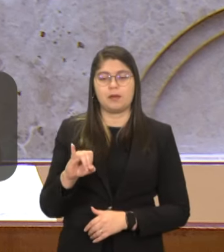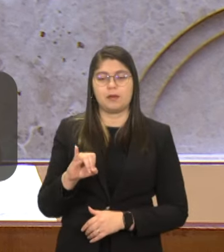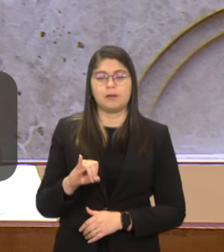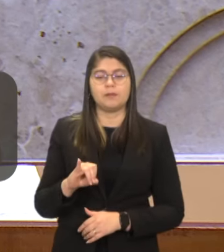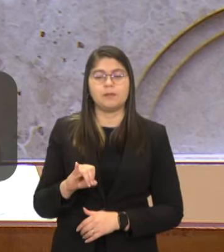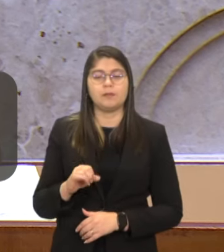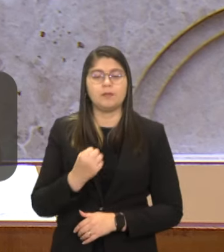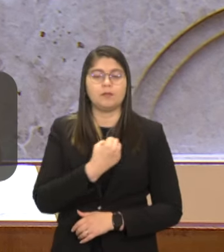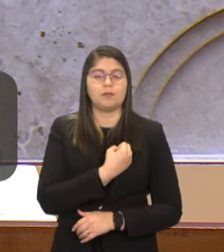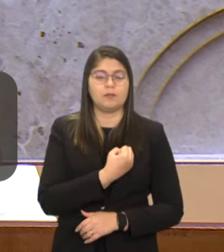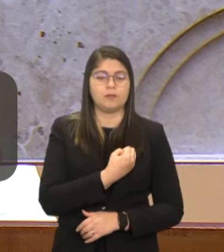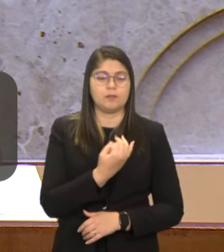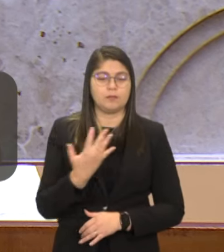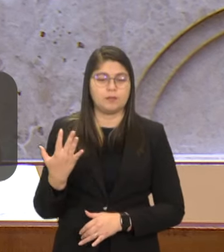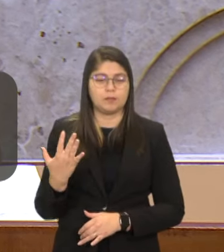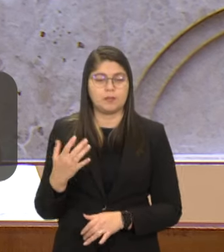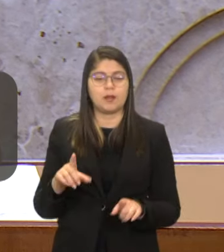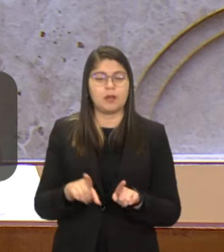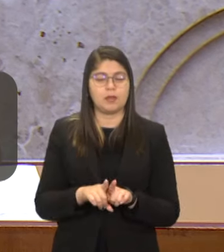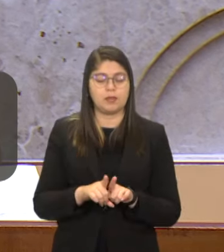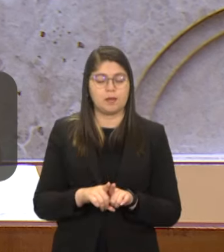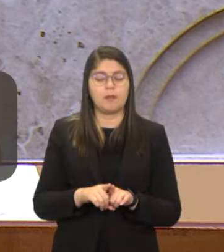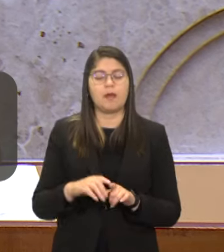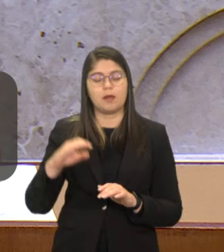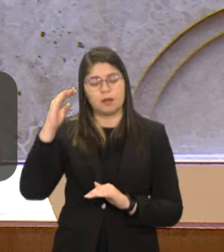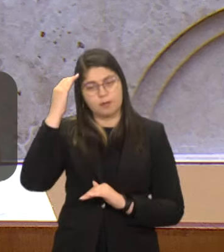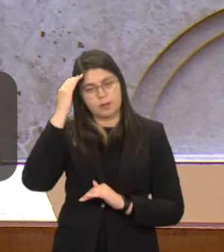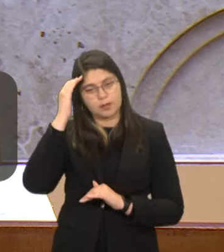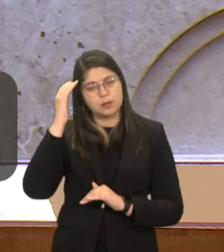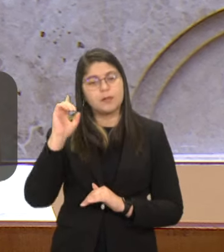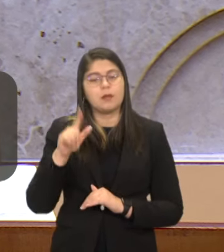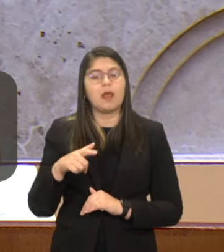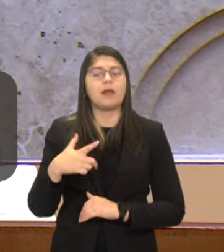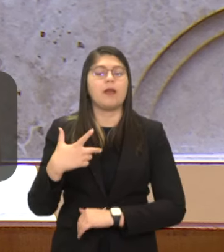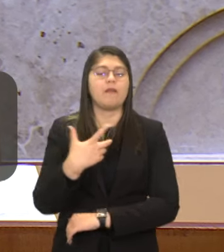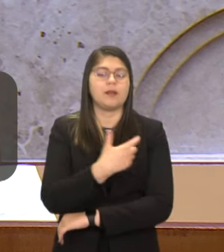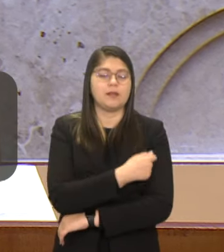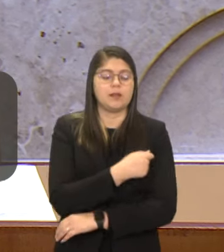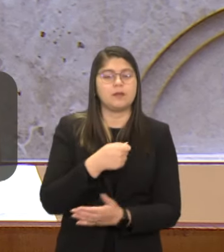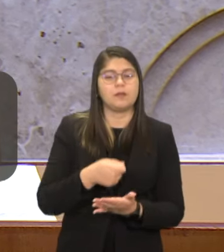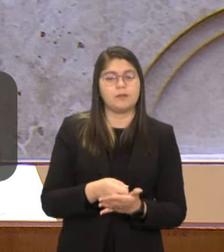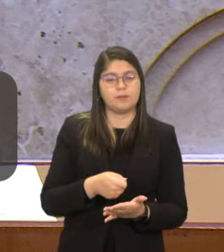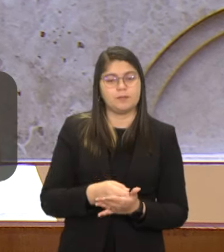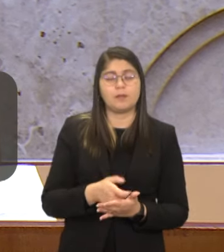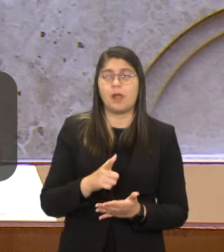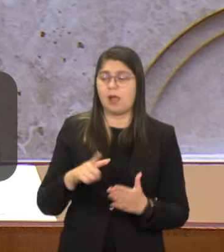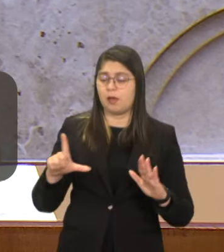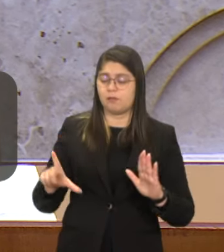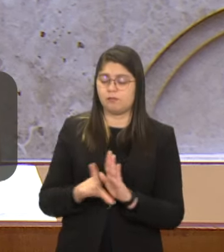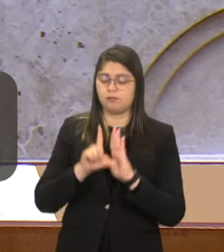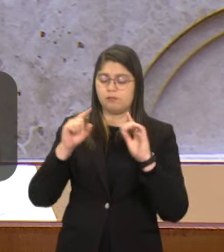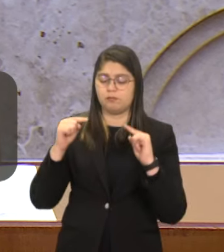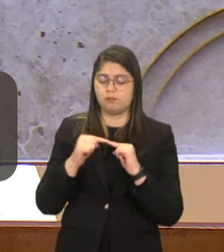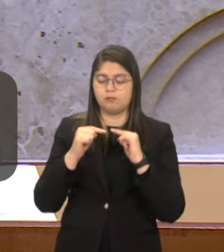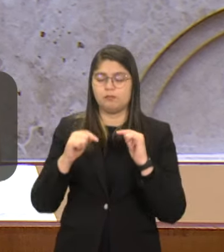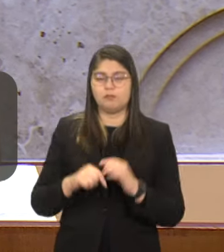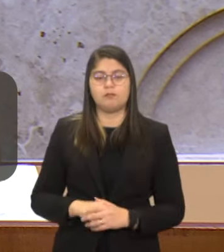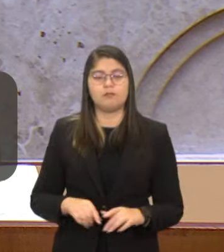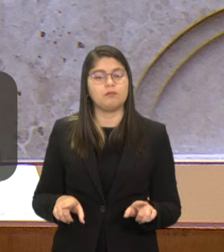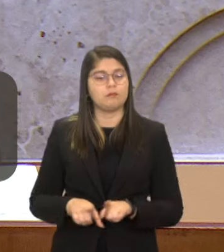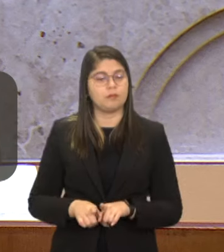1.267.879, também prevaleceu o entendimento de que a vacinação compulsória é legítima. E, além de